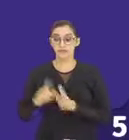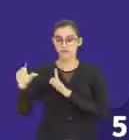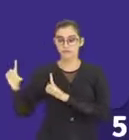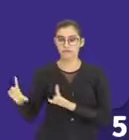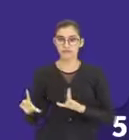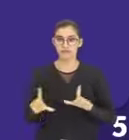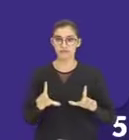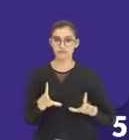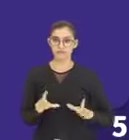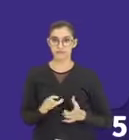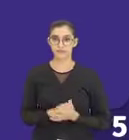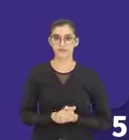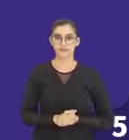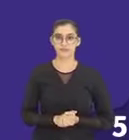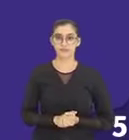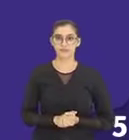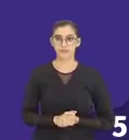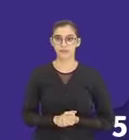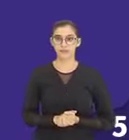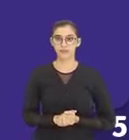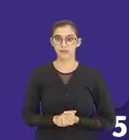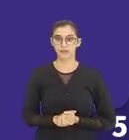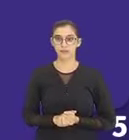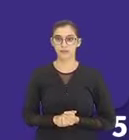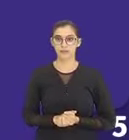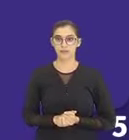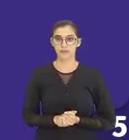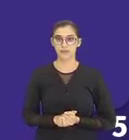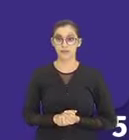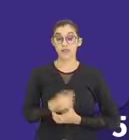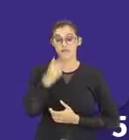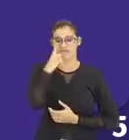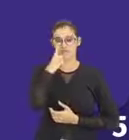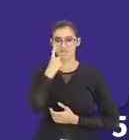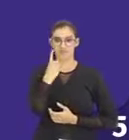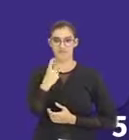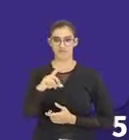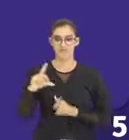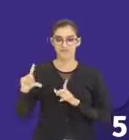isso funciona. Olha aí, olha essa cartela aqui, que é muito bacana, né?